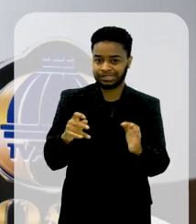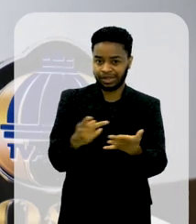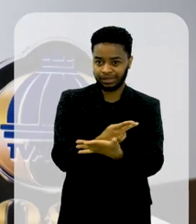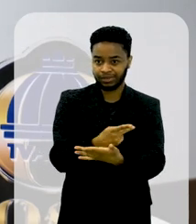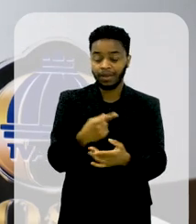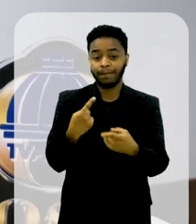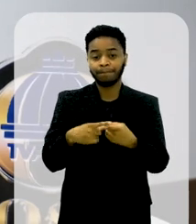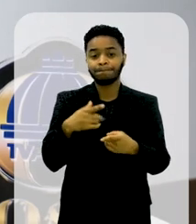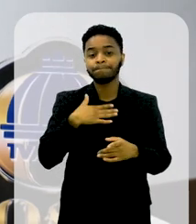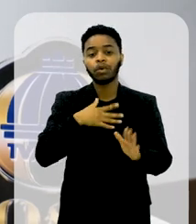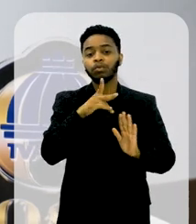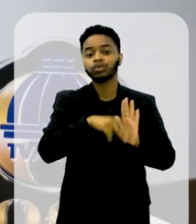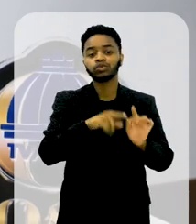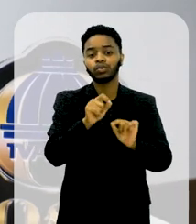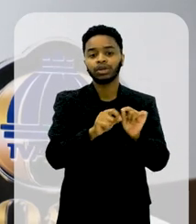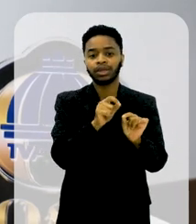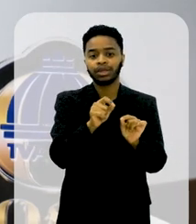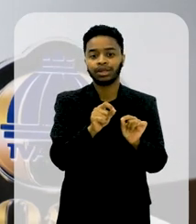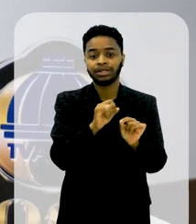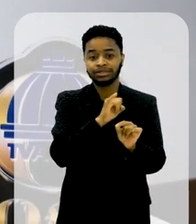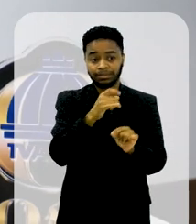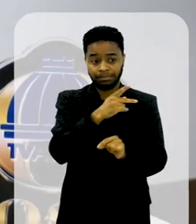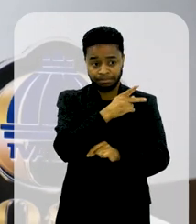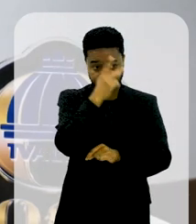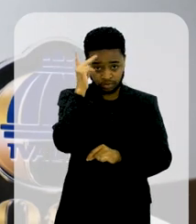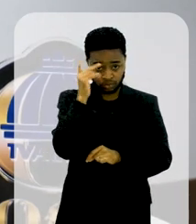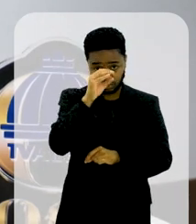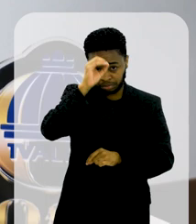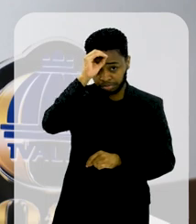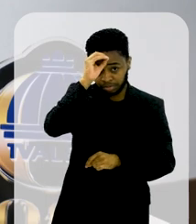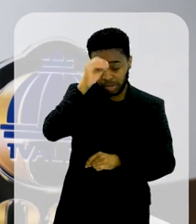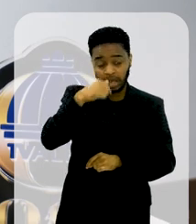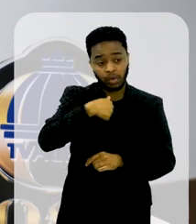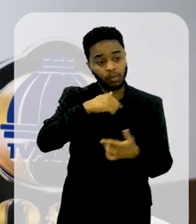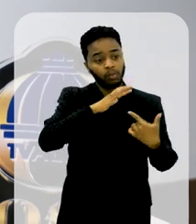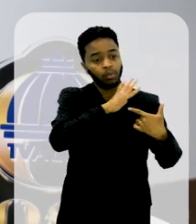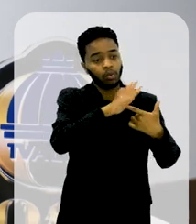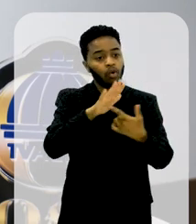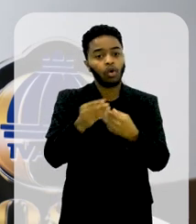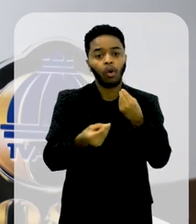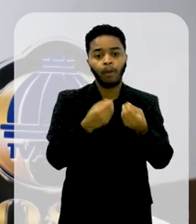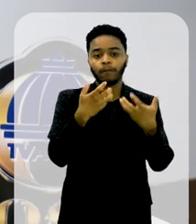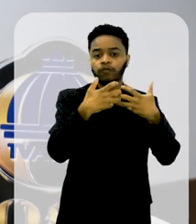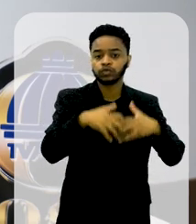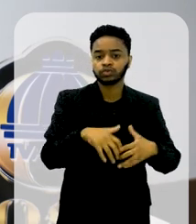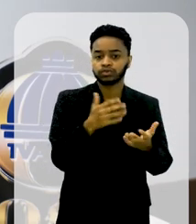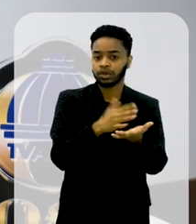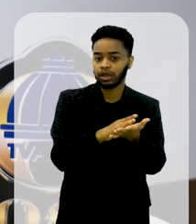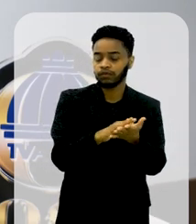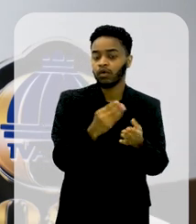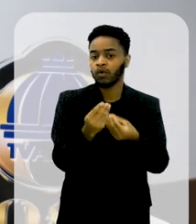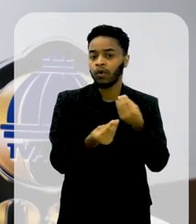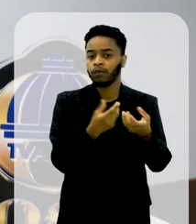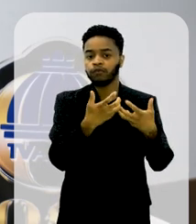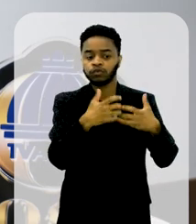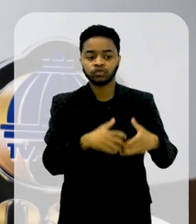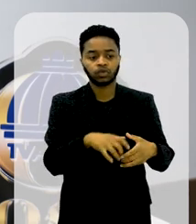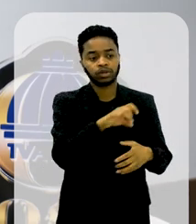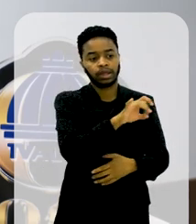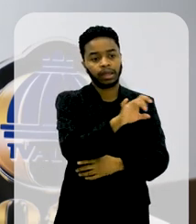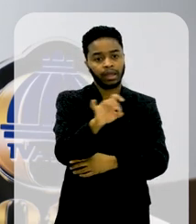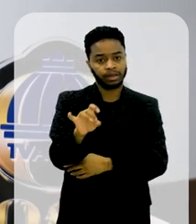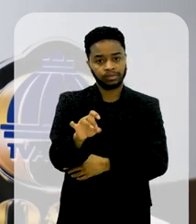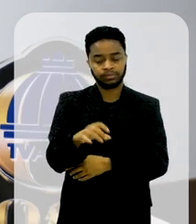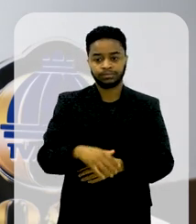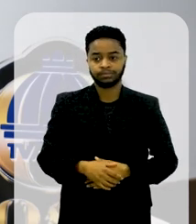certo porque o meu projeto é esse é levar para quem não tem o conhecimento como funciona a mecânica do carnaval a mão de obra os